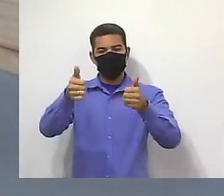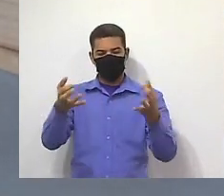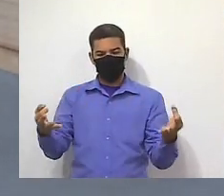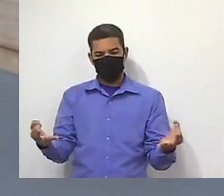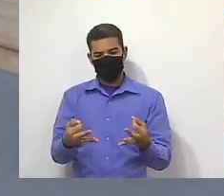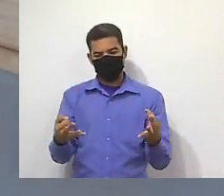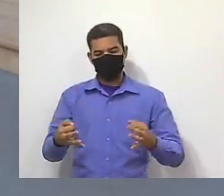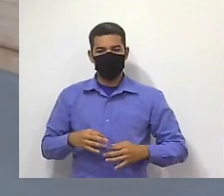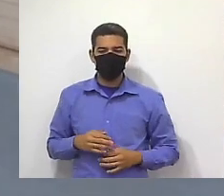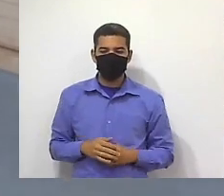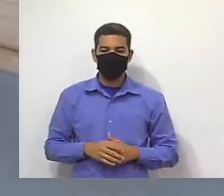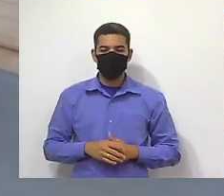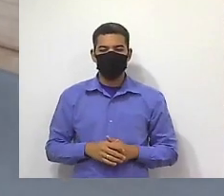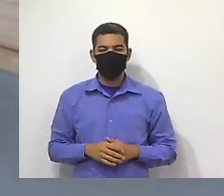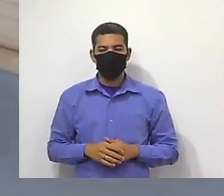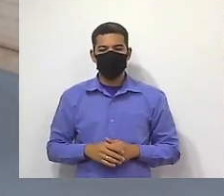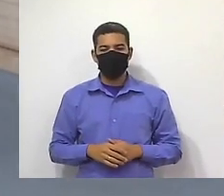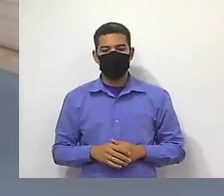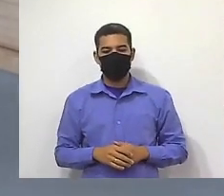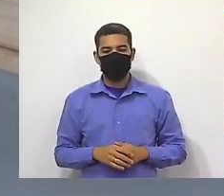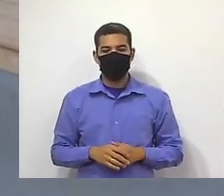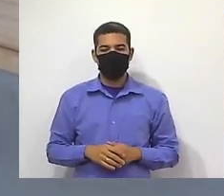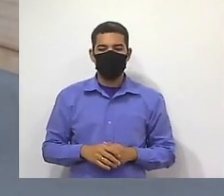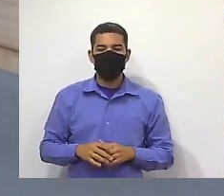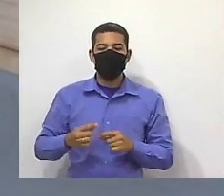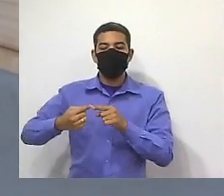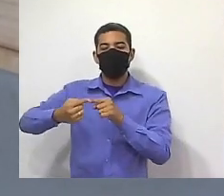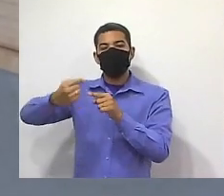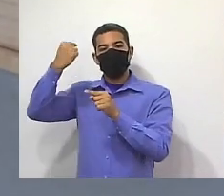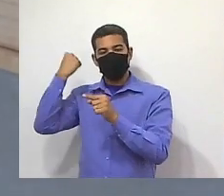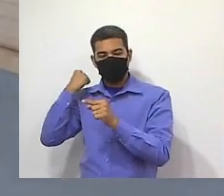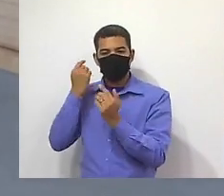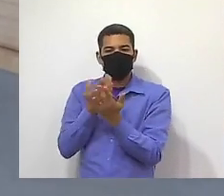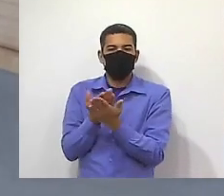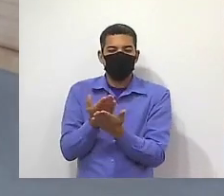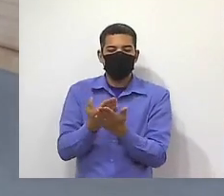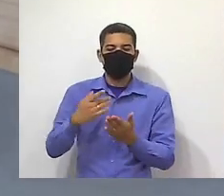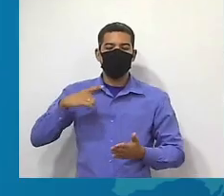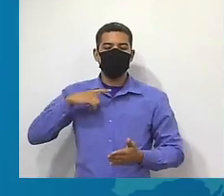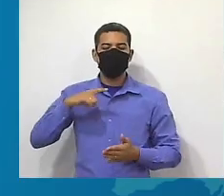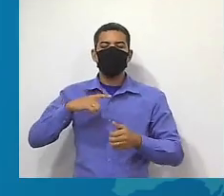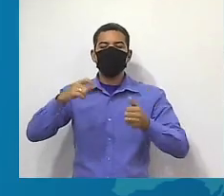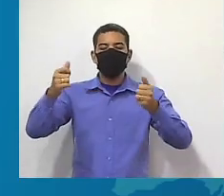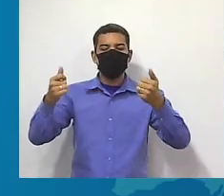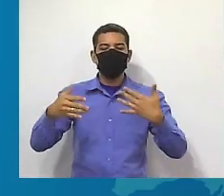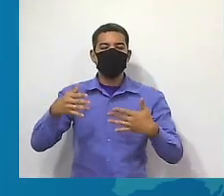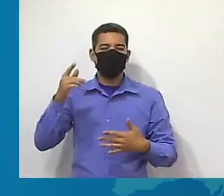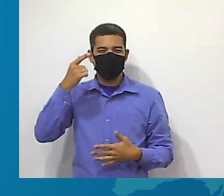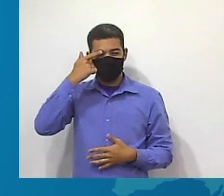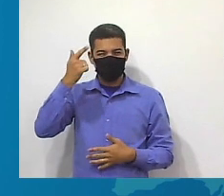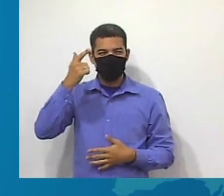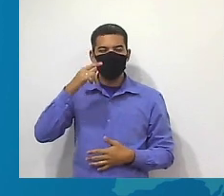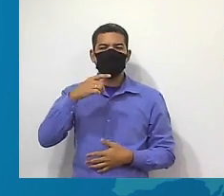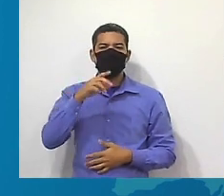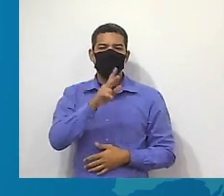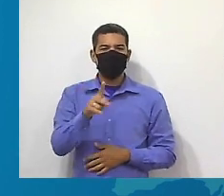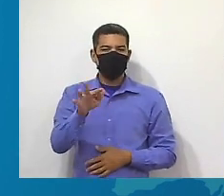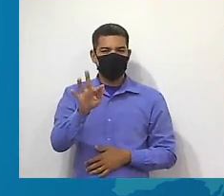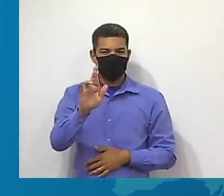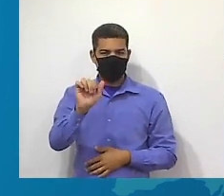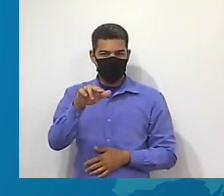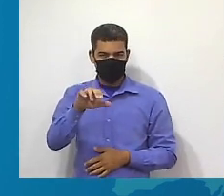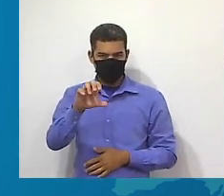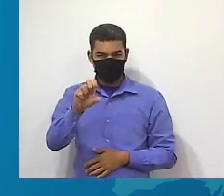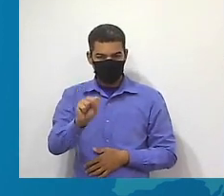excelência, ok? Então, na aula anterior, vocês estavam vendo com o professor Francisco Coutinho as